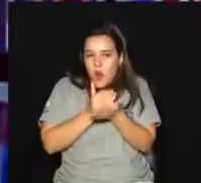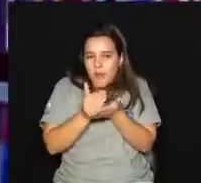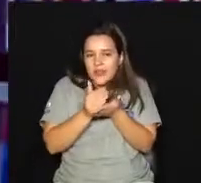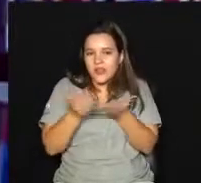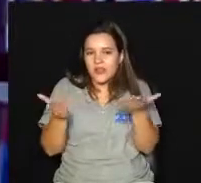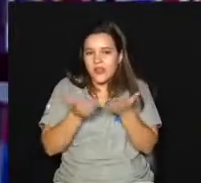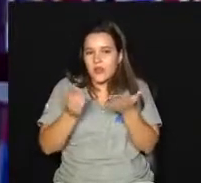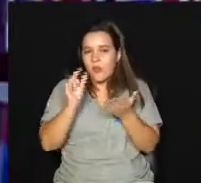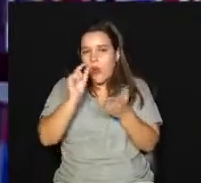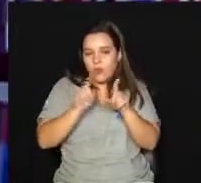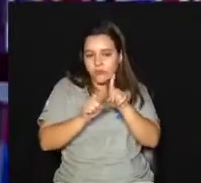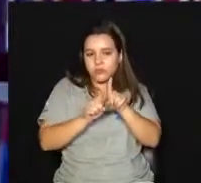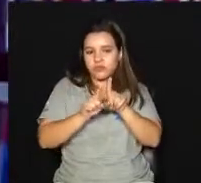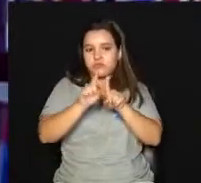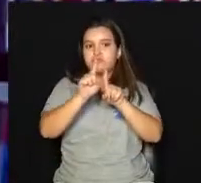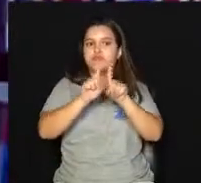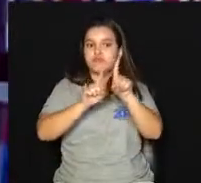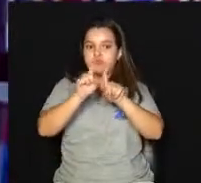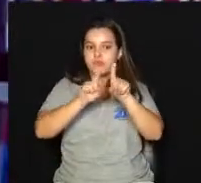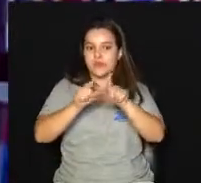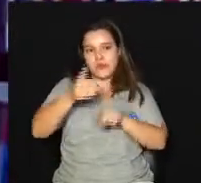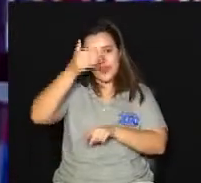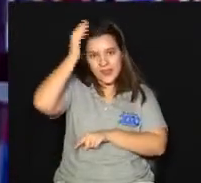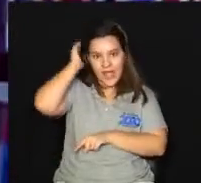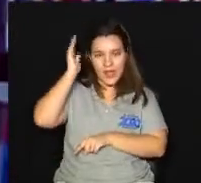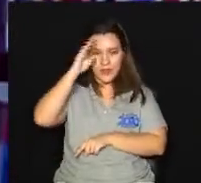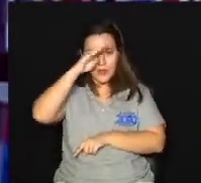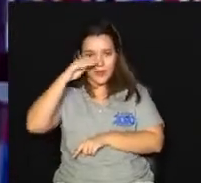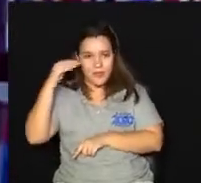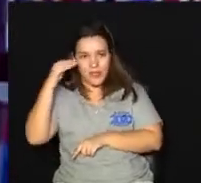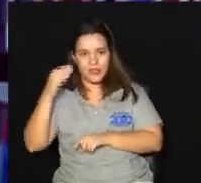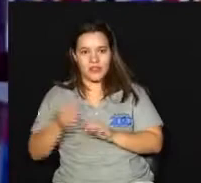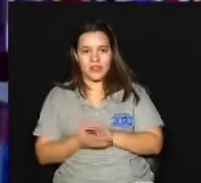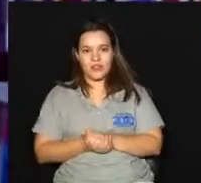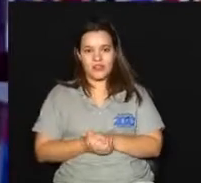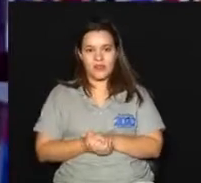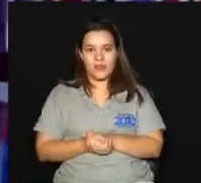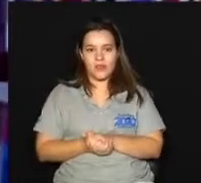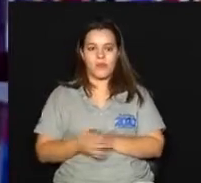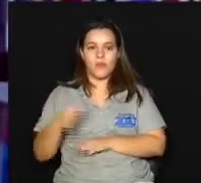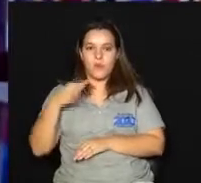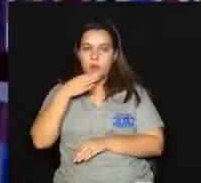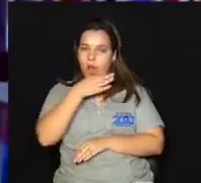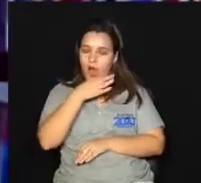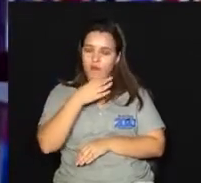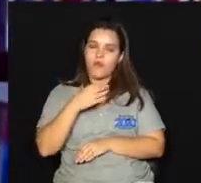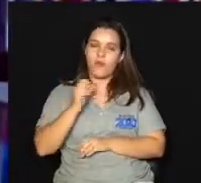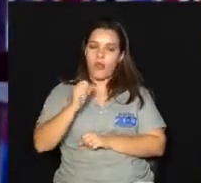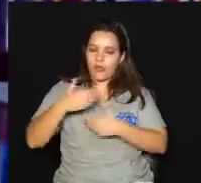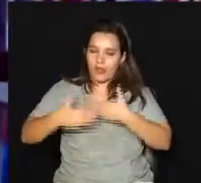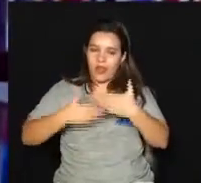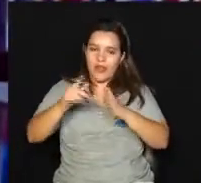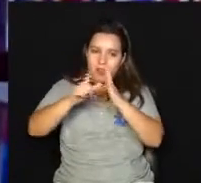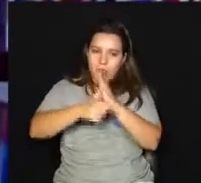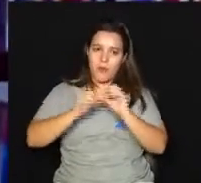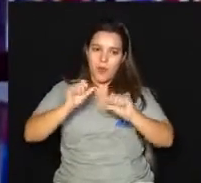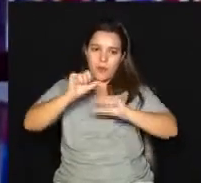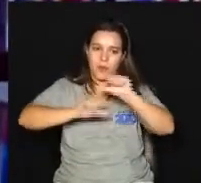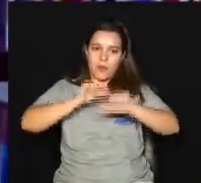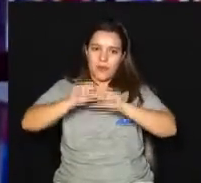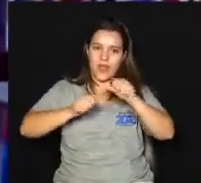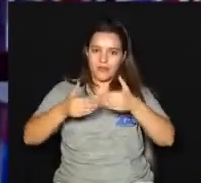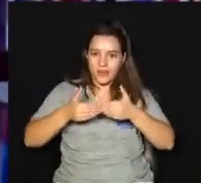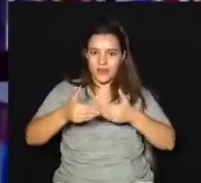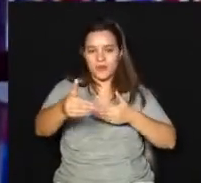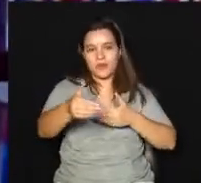essa saída da disputa entre Dado e Pedro Tourinho. Obviamente que isso pode mudar radicalmente daqui para